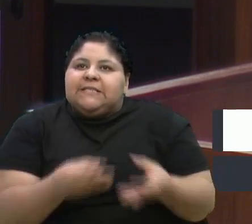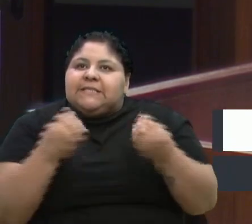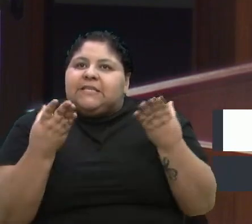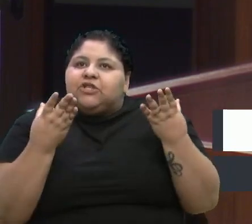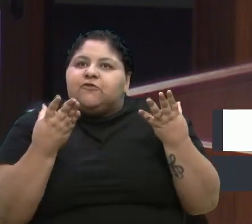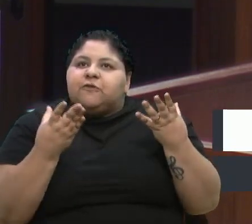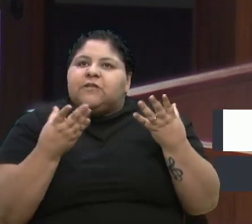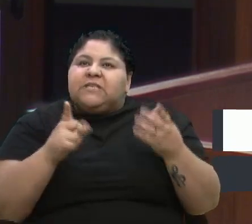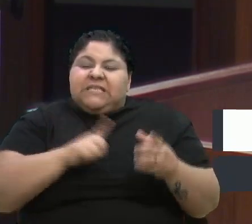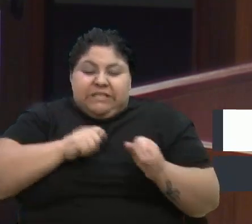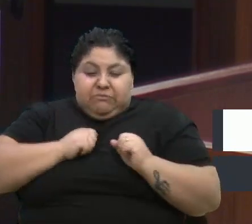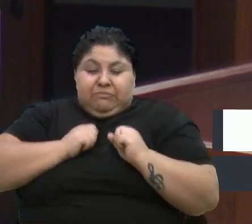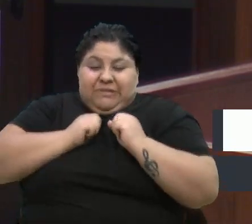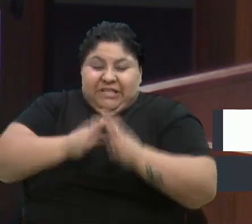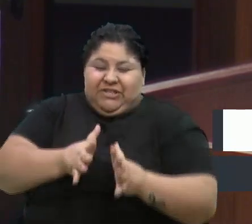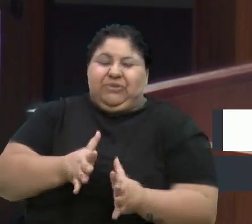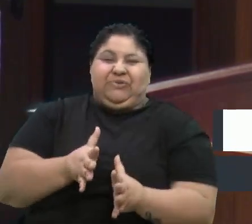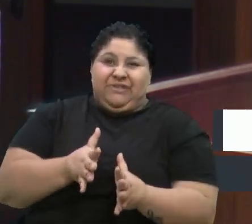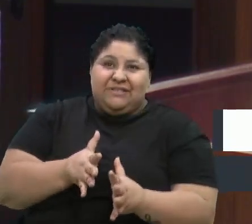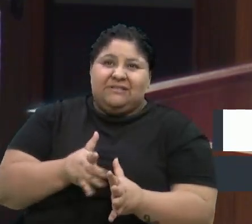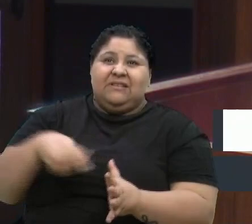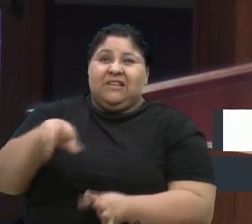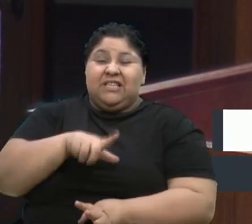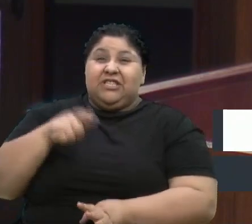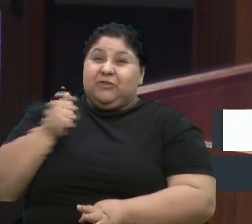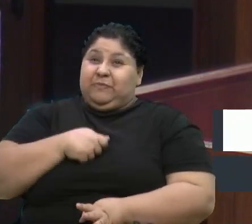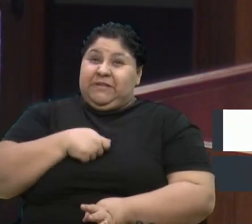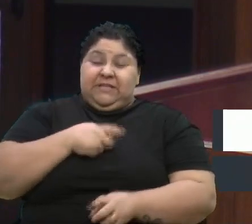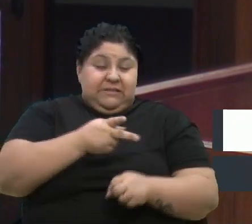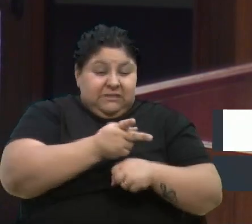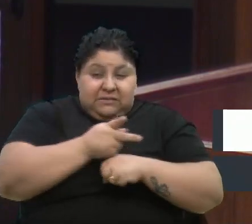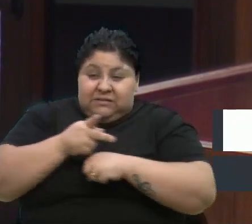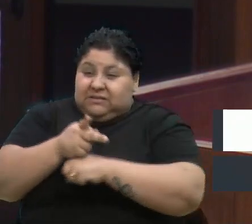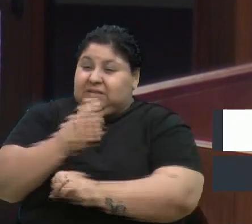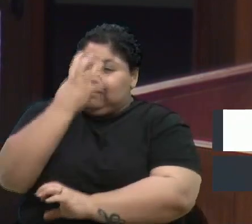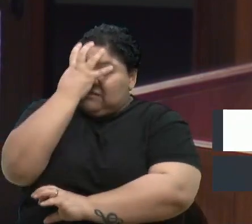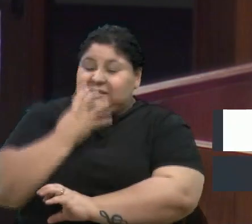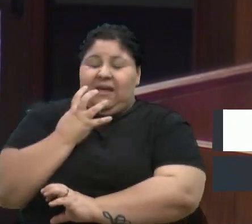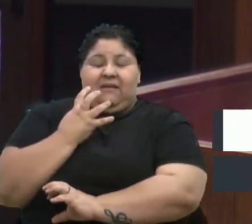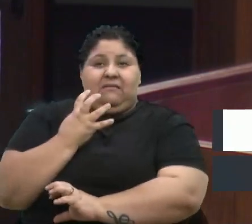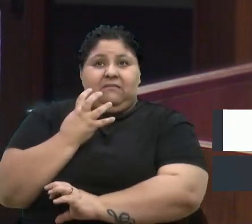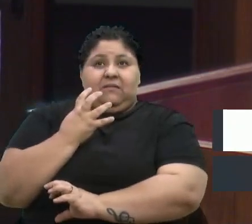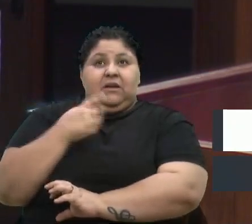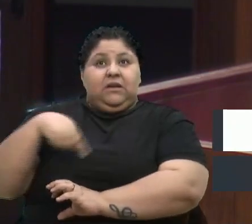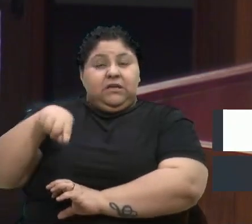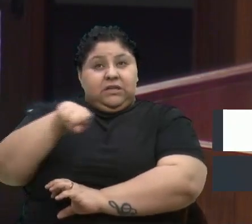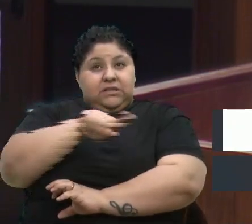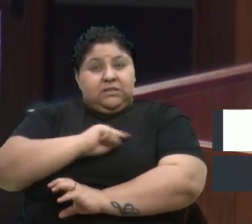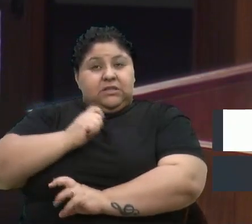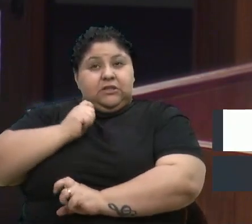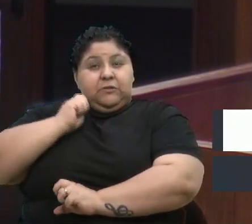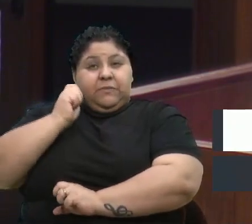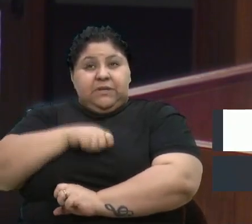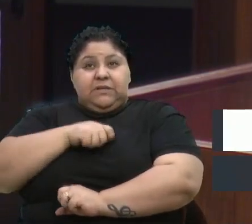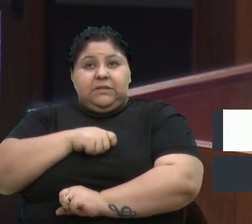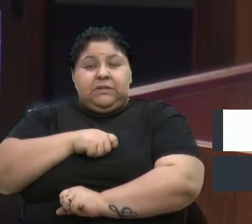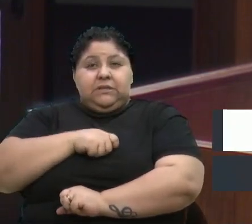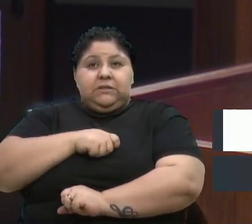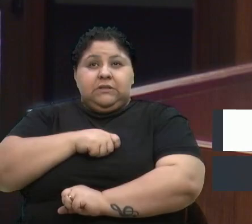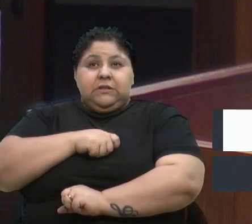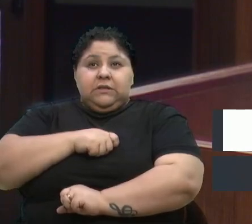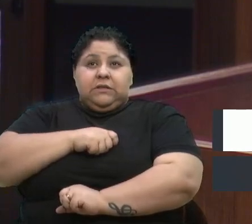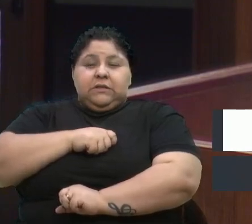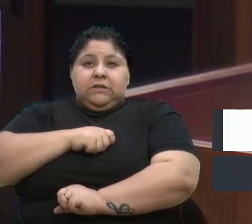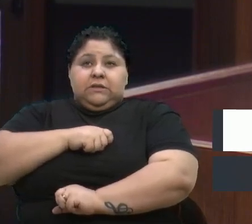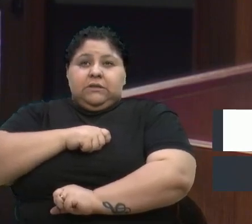de ação. Então, a gente precisa de uma investigação célere, a gente precisa que a Polícia Civil dê um atendimento e dê